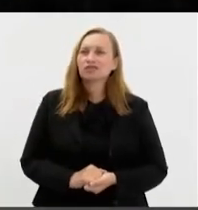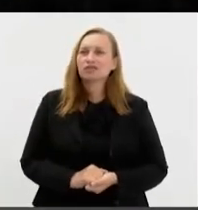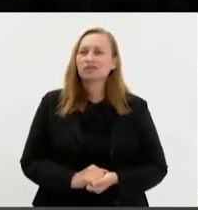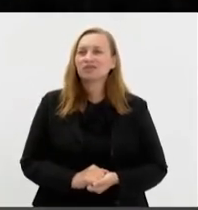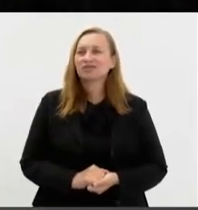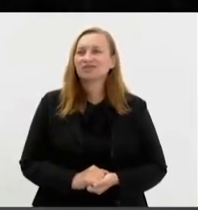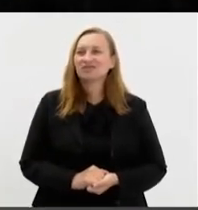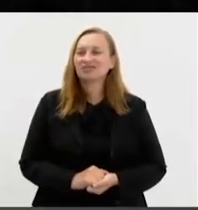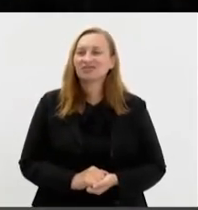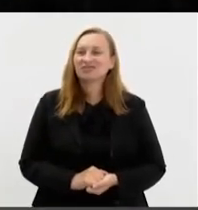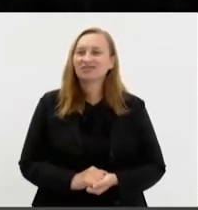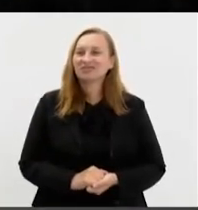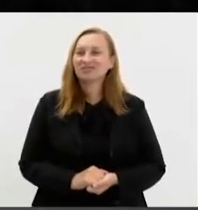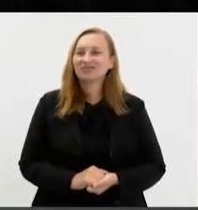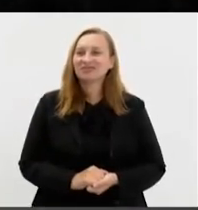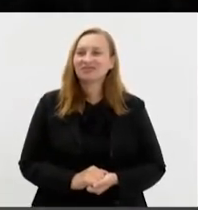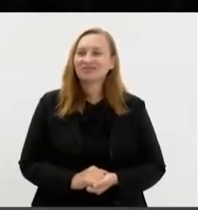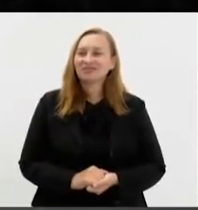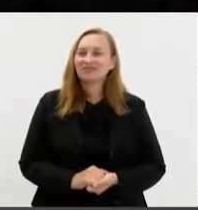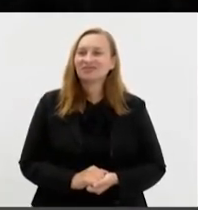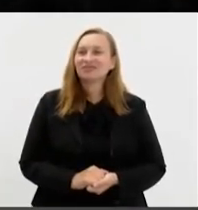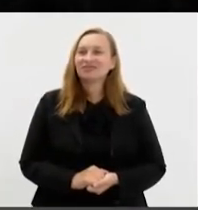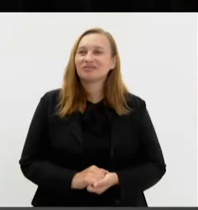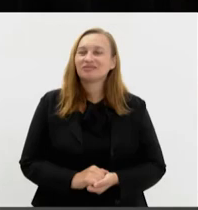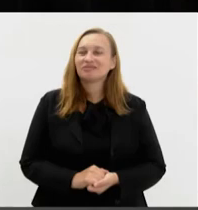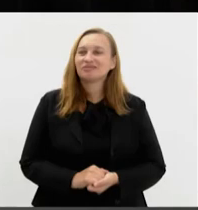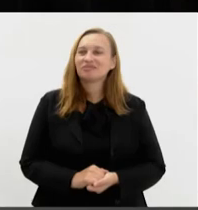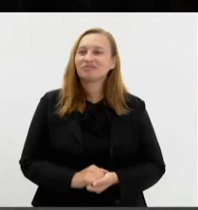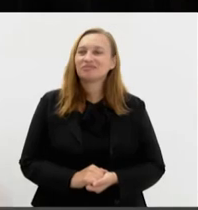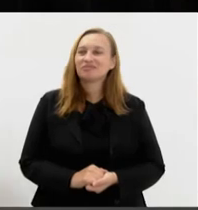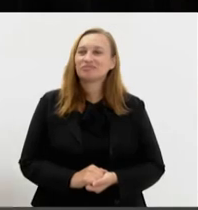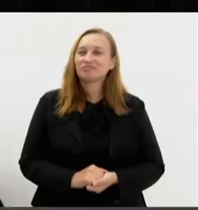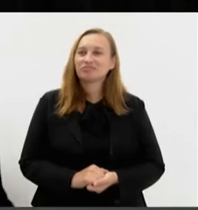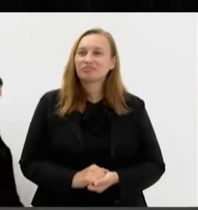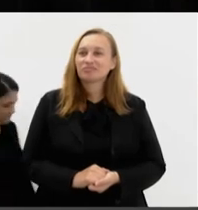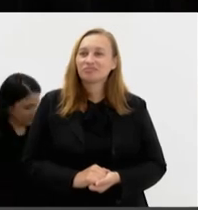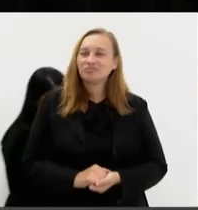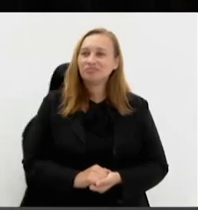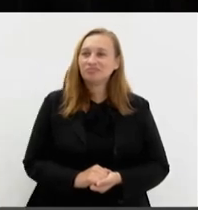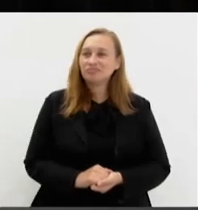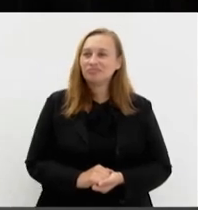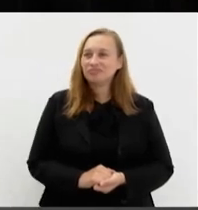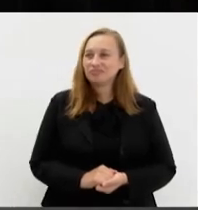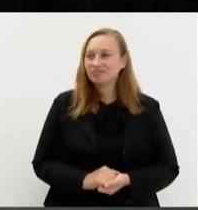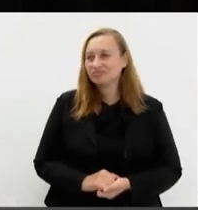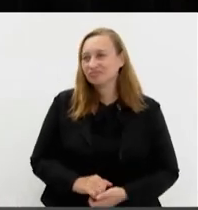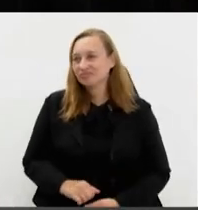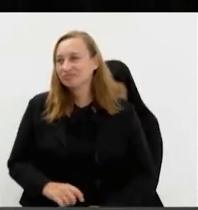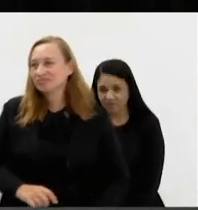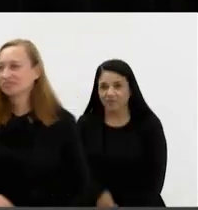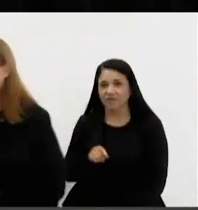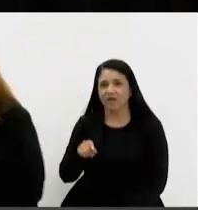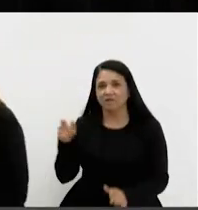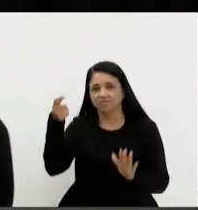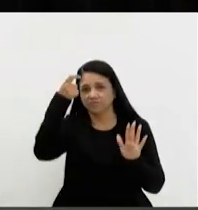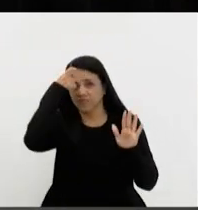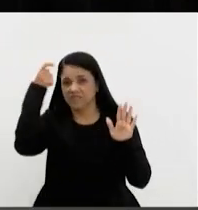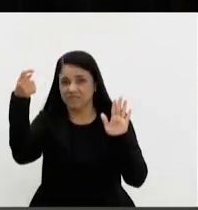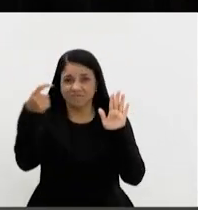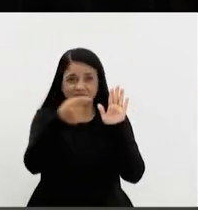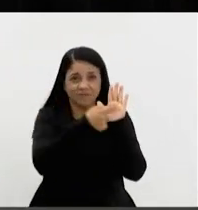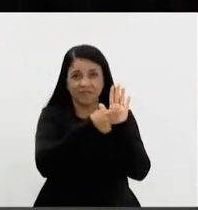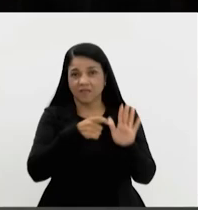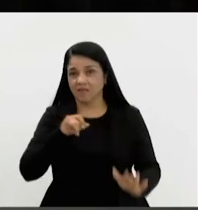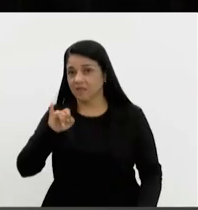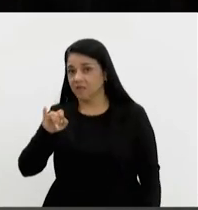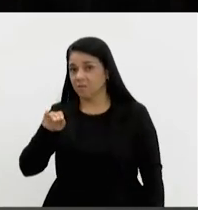maiores enxadristas do mundo né ficaram est aseados com o a inteligência artificial da IBM que